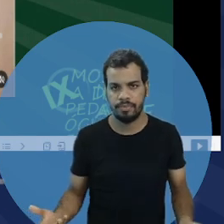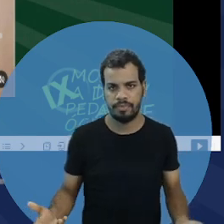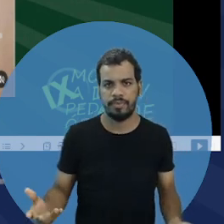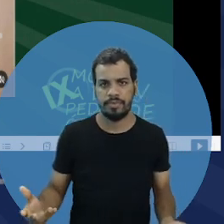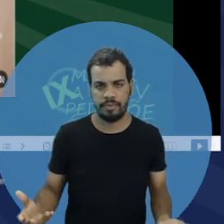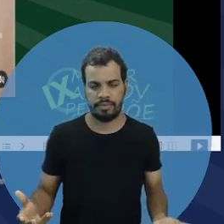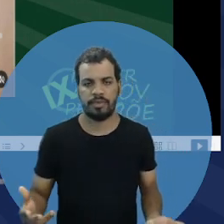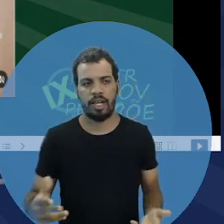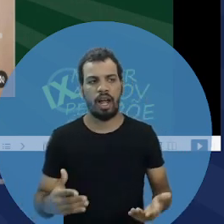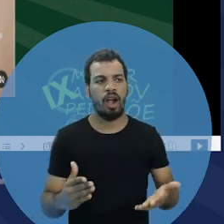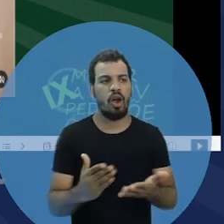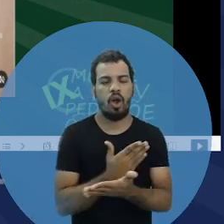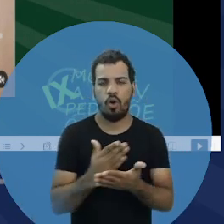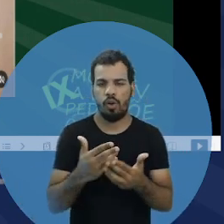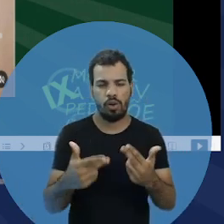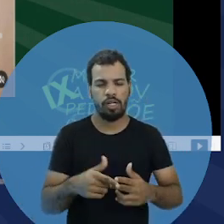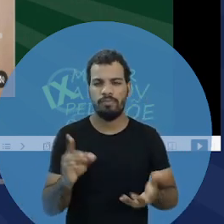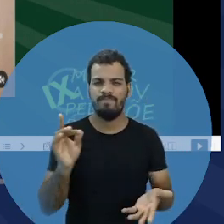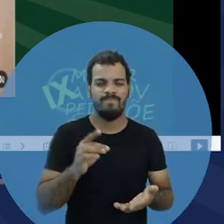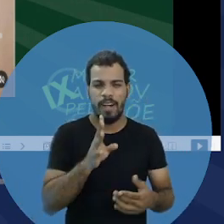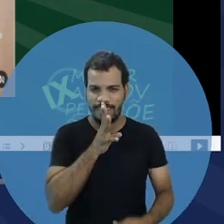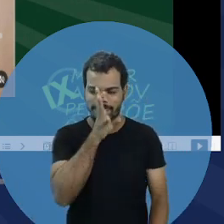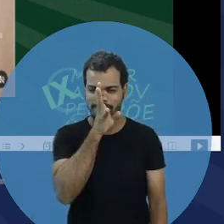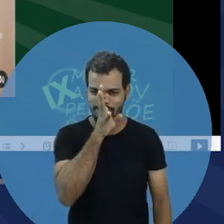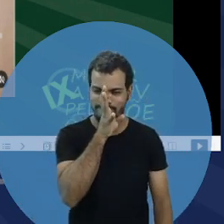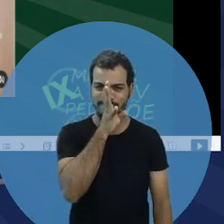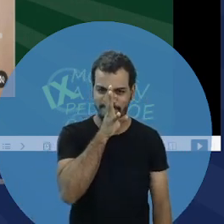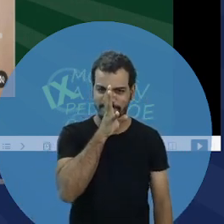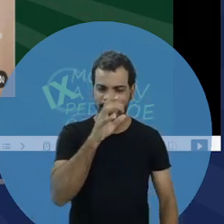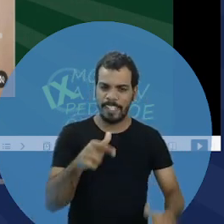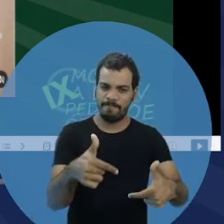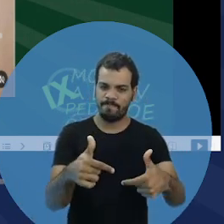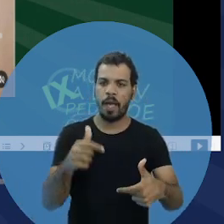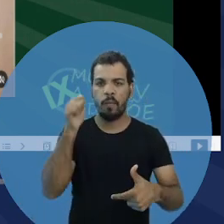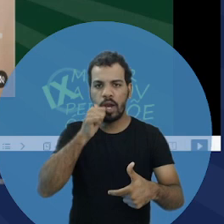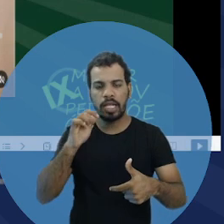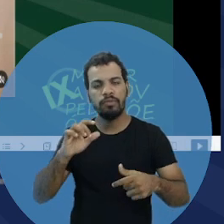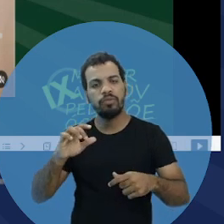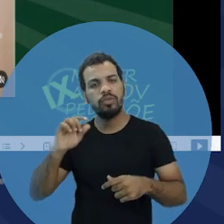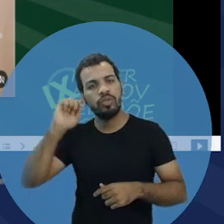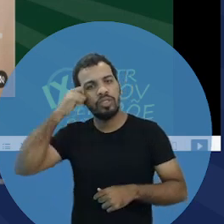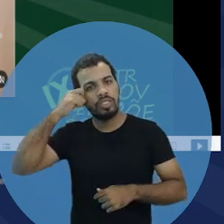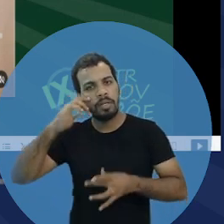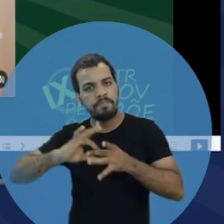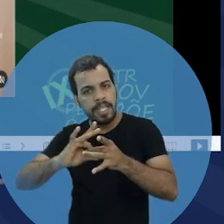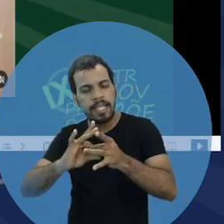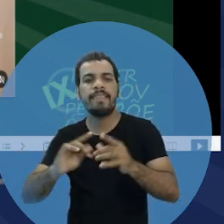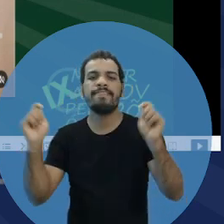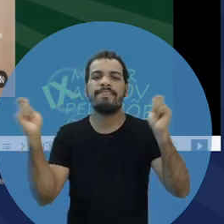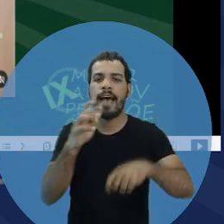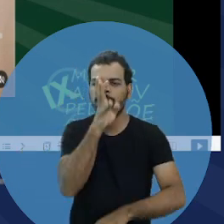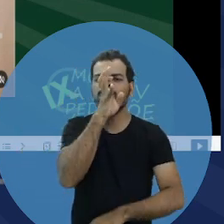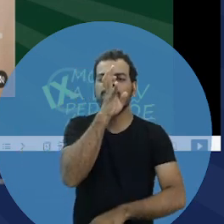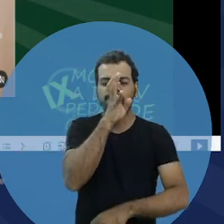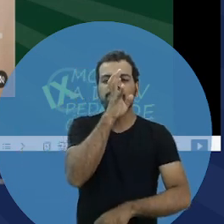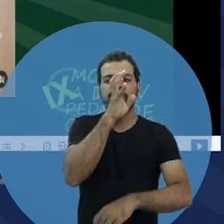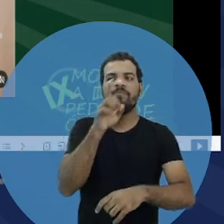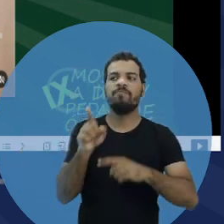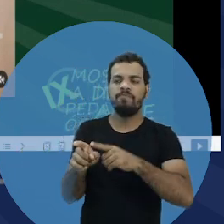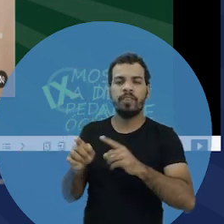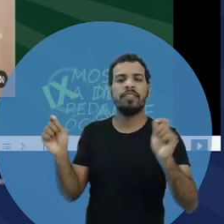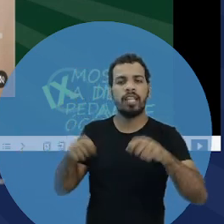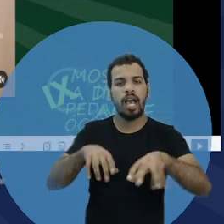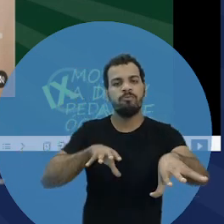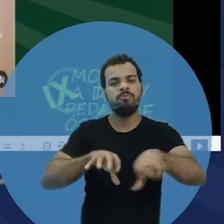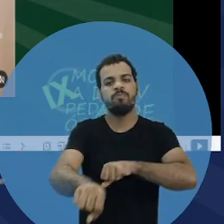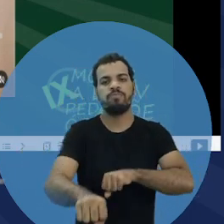que só a resistência e a união dessas mulheres pretas podem fazer com que ela termine o seu tempo